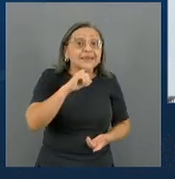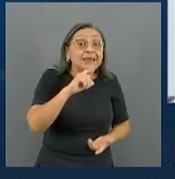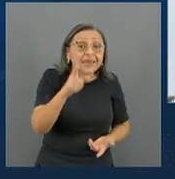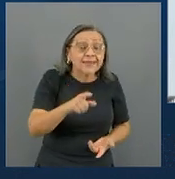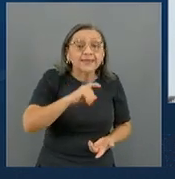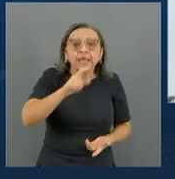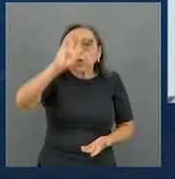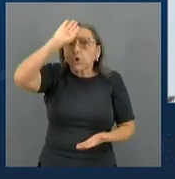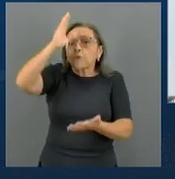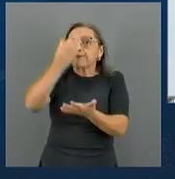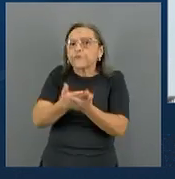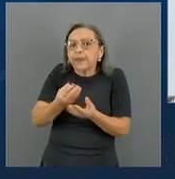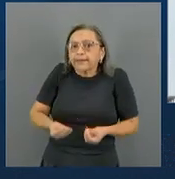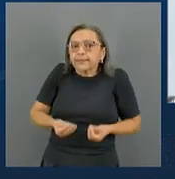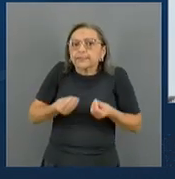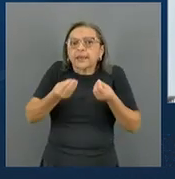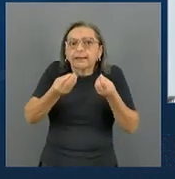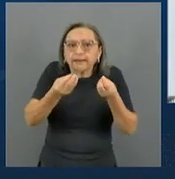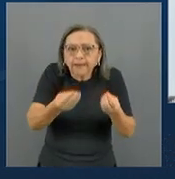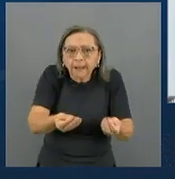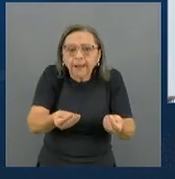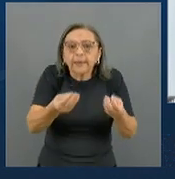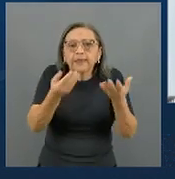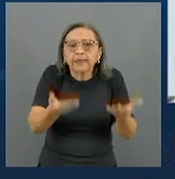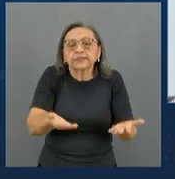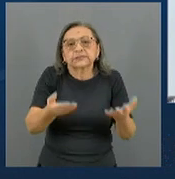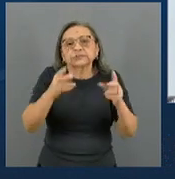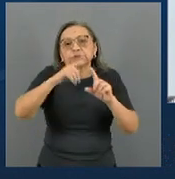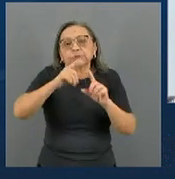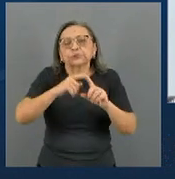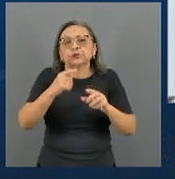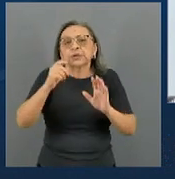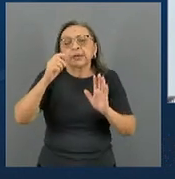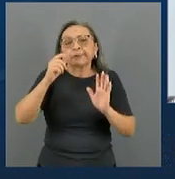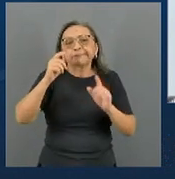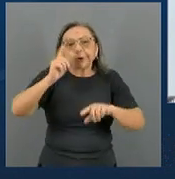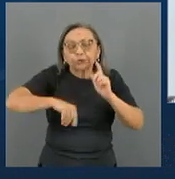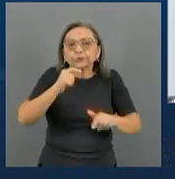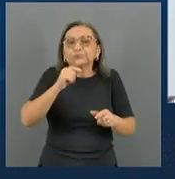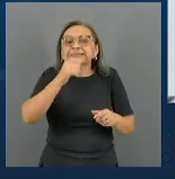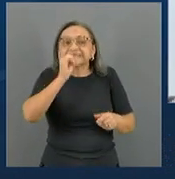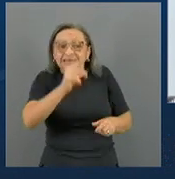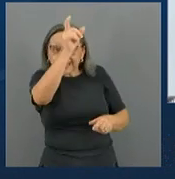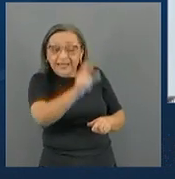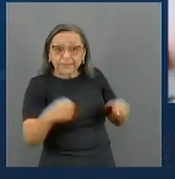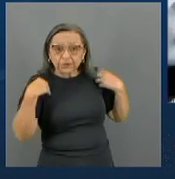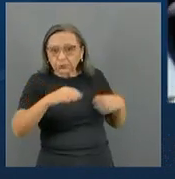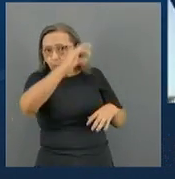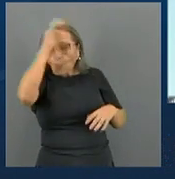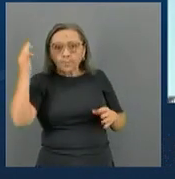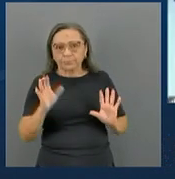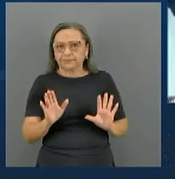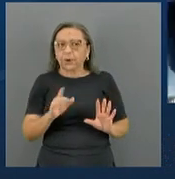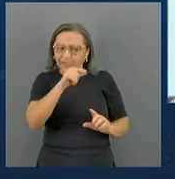valiosíssima de maconha a quem não seja de um esquema criminoso. ao menos a pessoa pode não saber quem